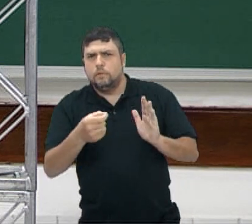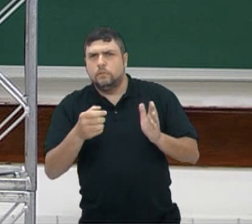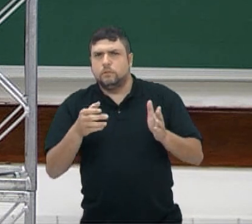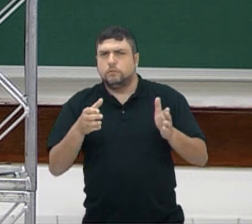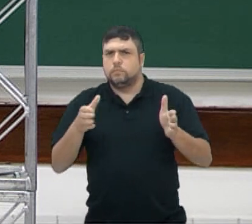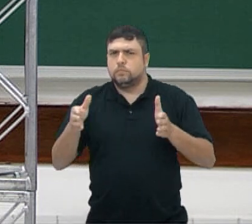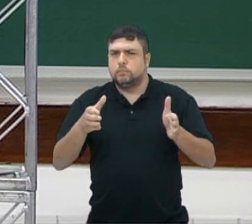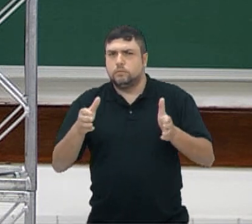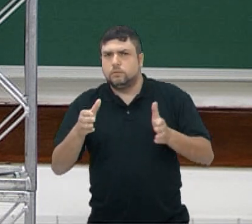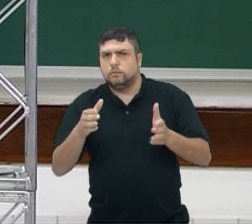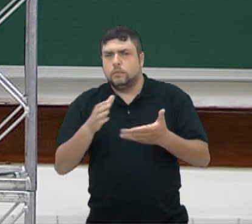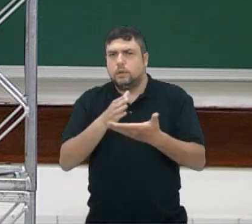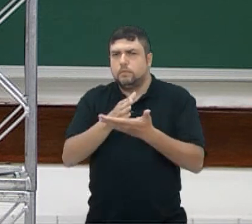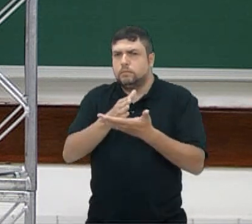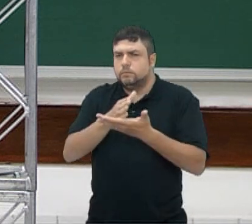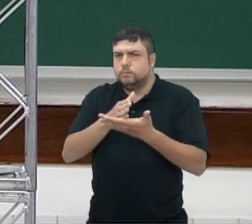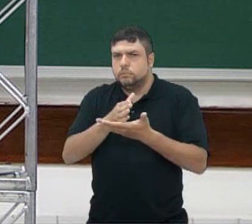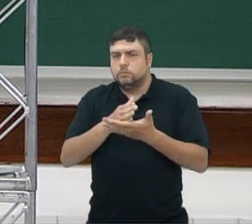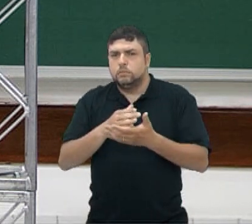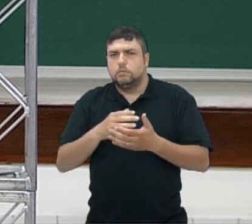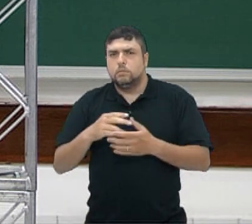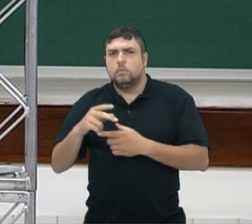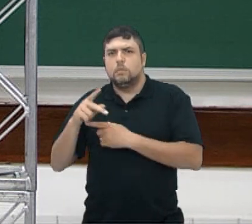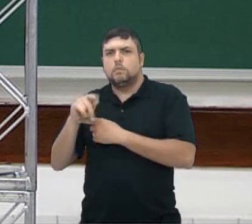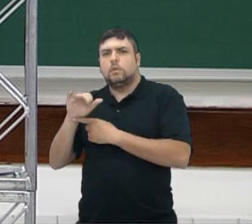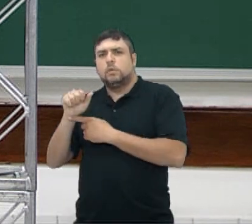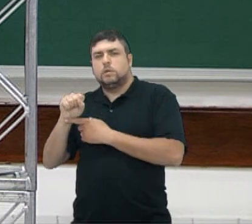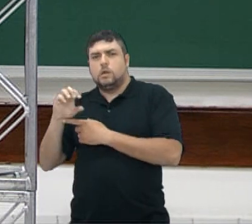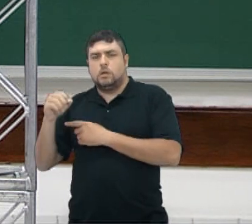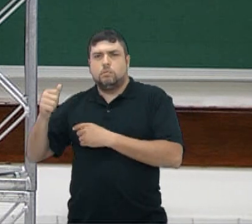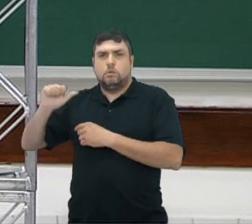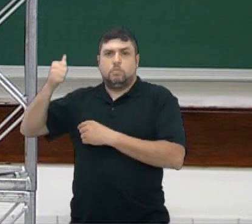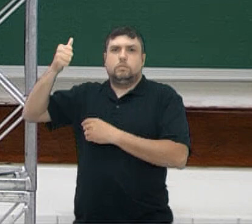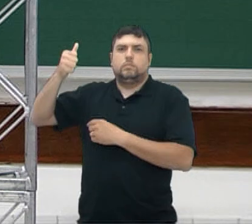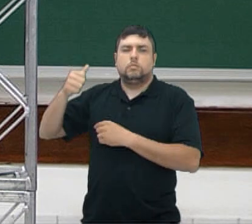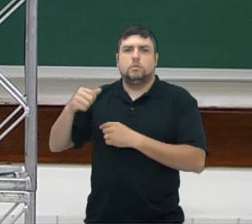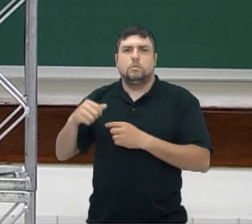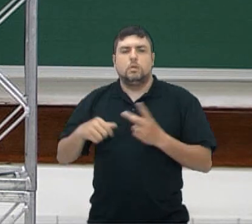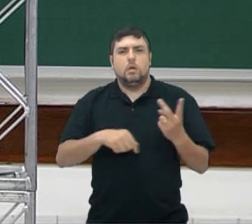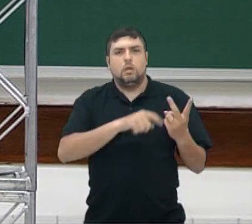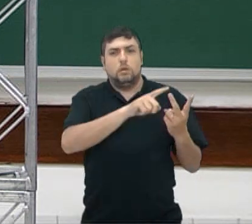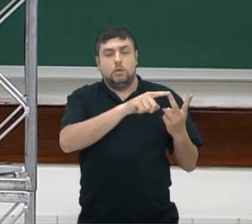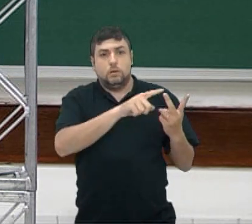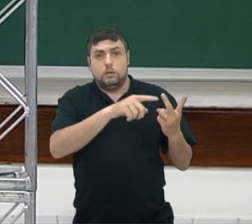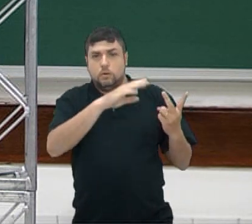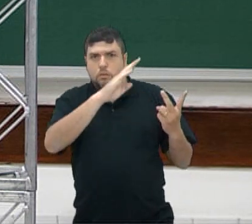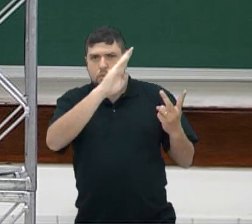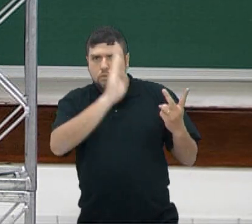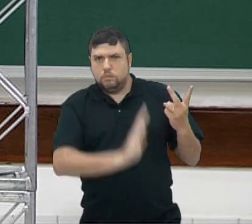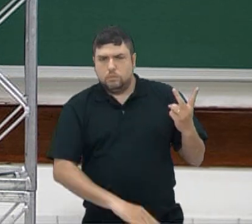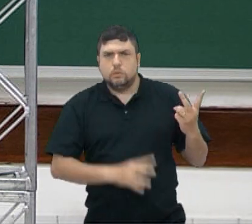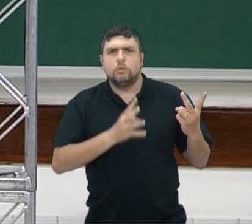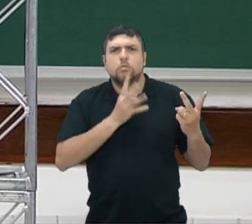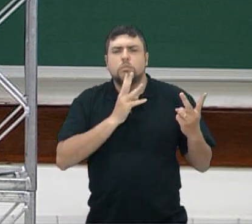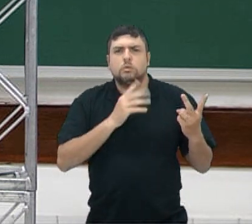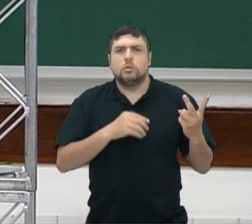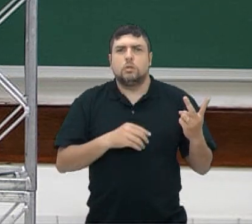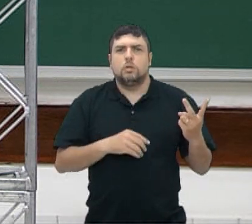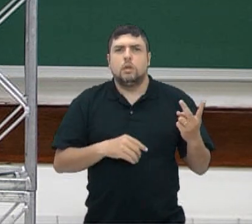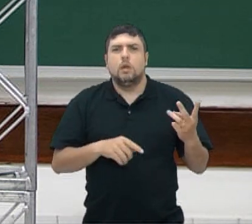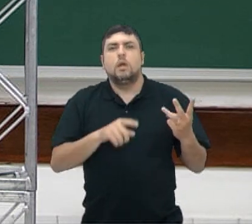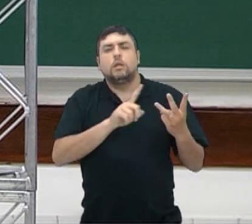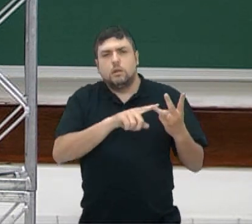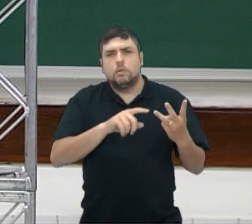data, mas enfim, é posterior ao Picasso, e é um artista bem conhecido nacionalmente, e o Andy Warhol, que